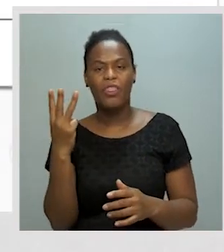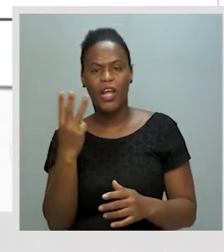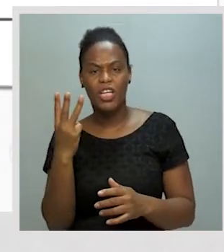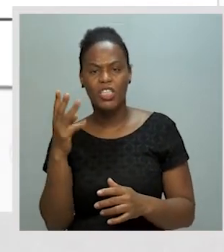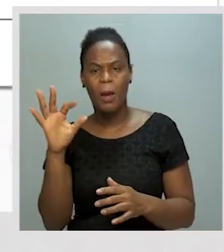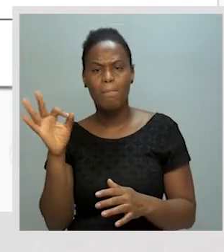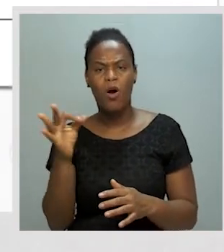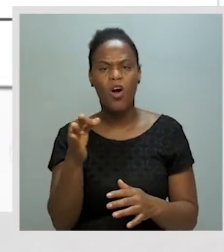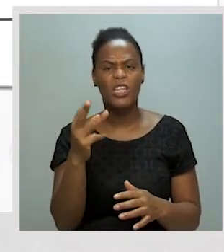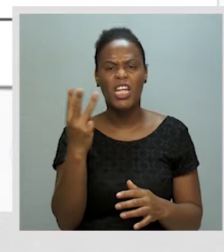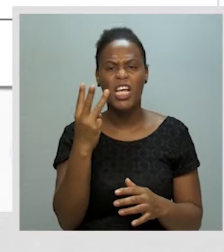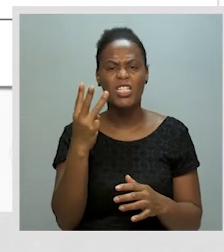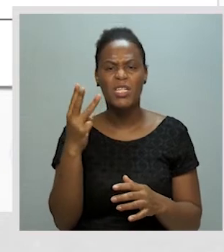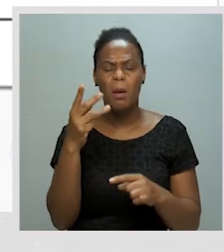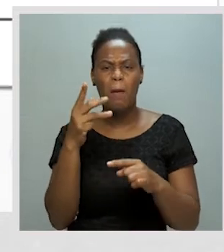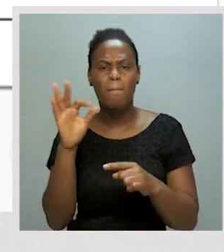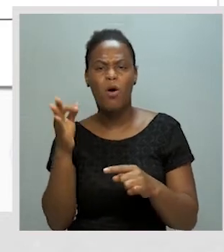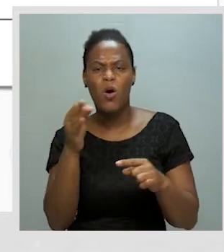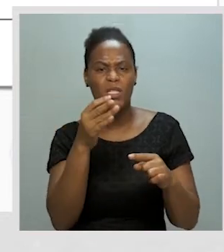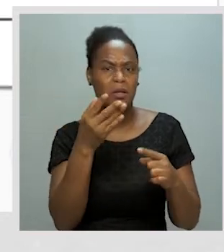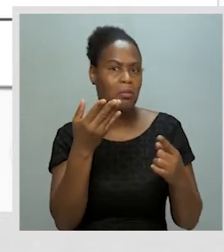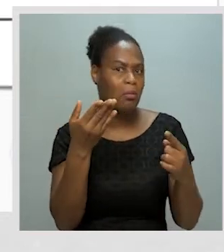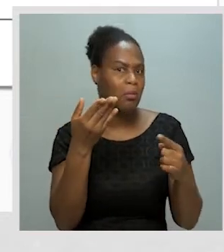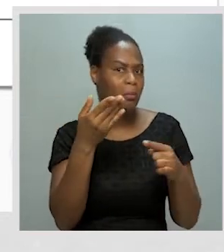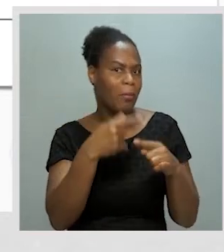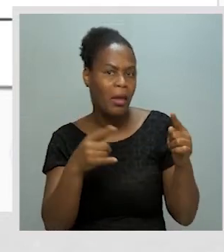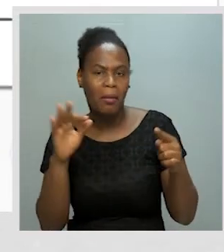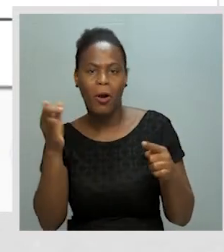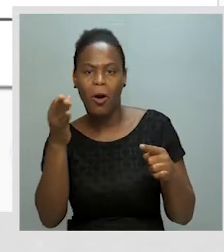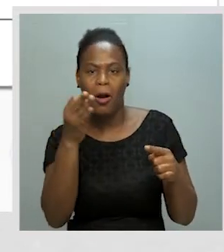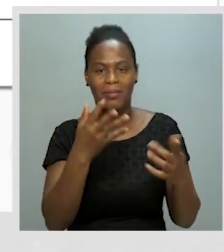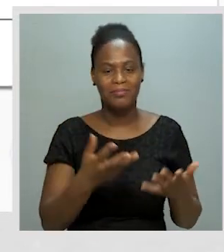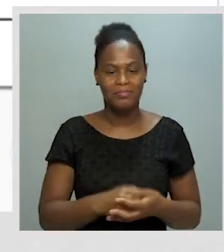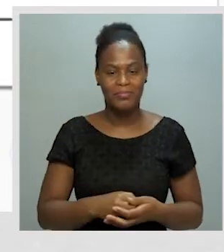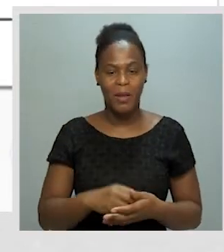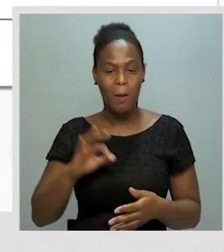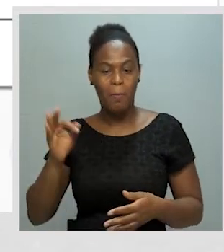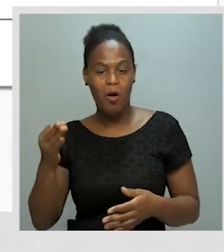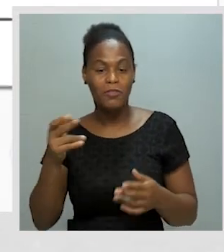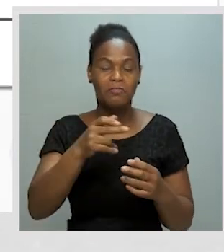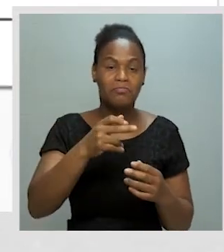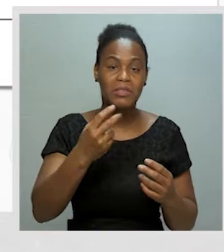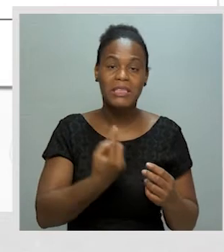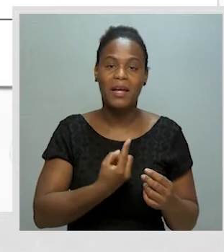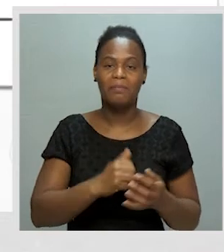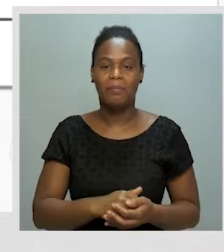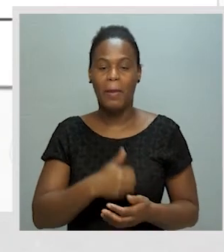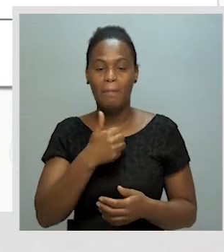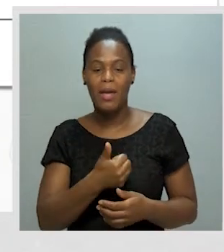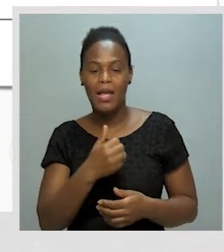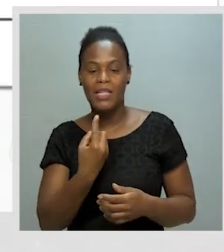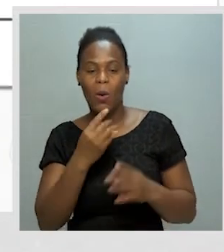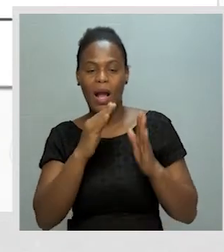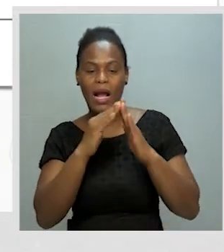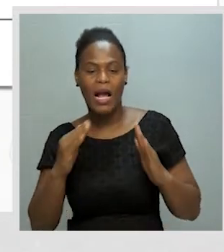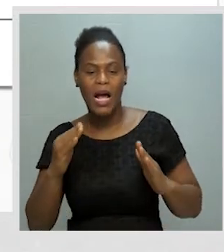3 meias moscas e mosca e meia. Moscas vêm a ser? B. São as casas